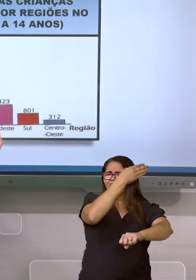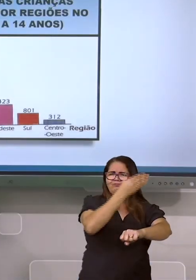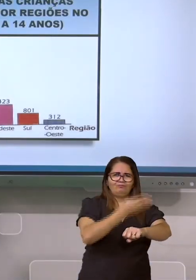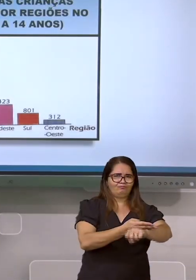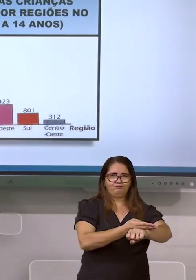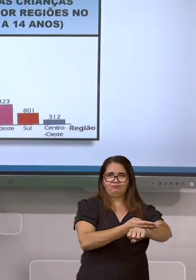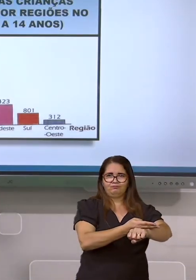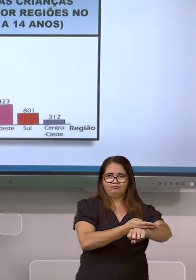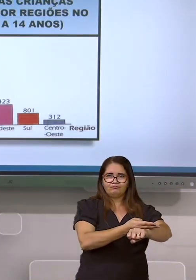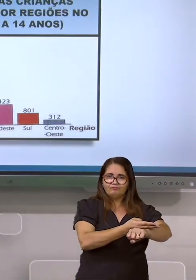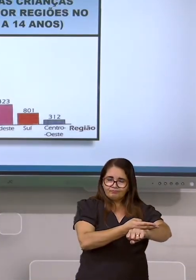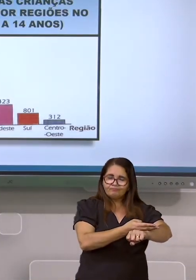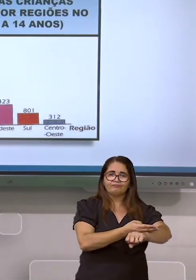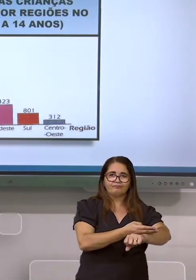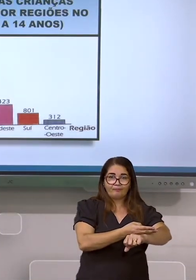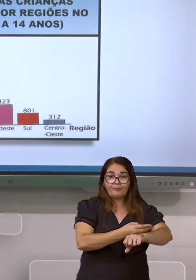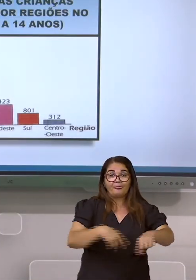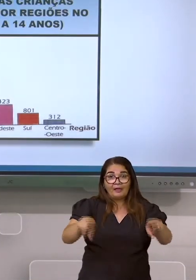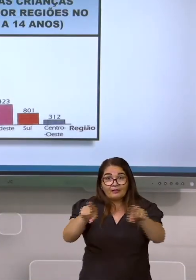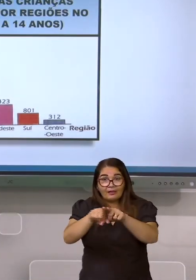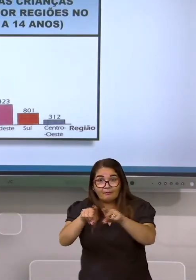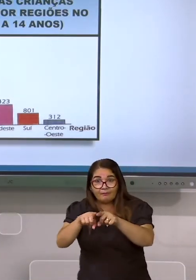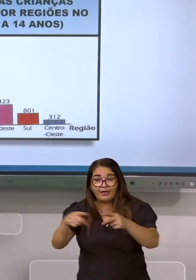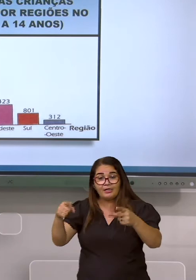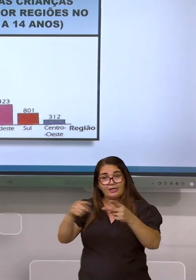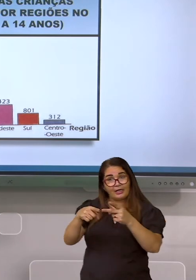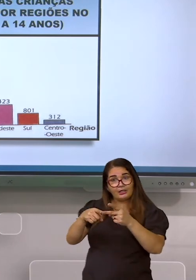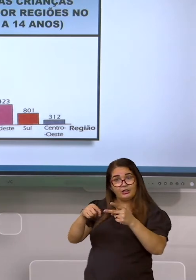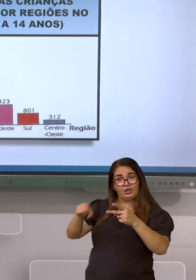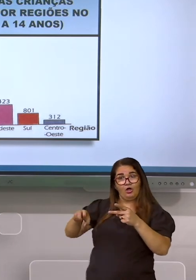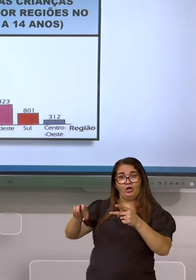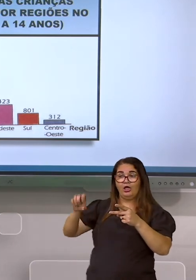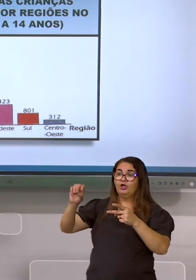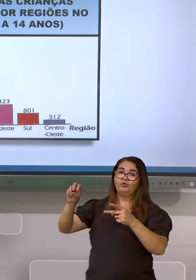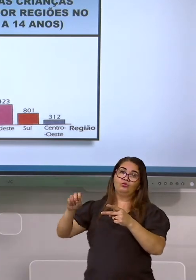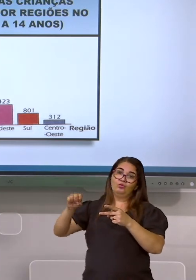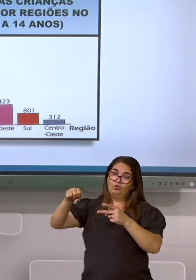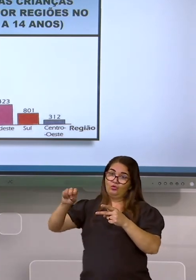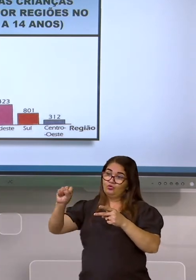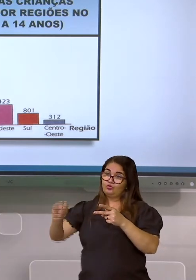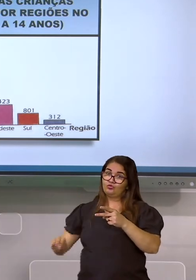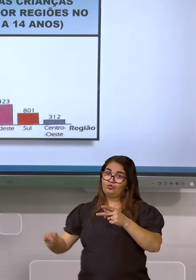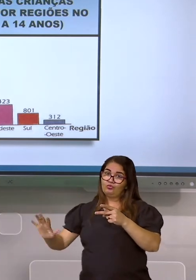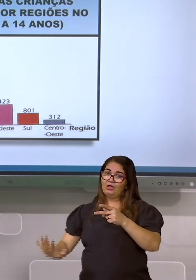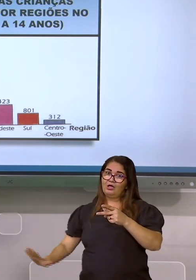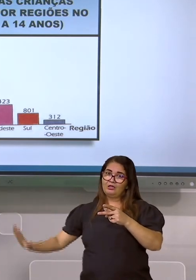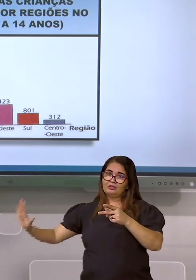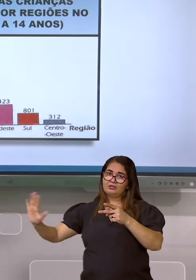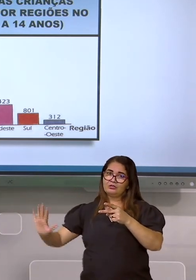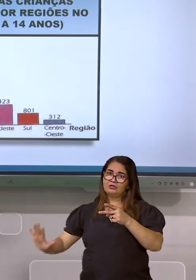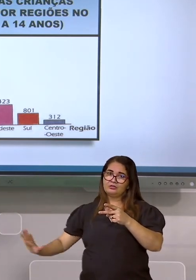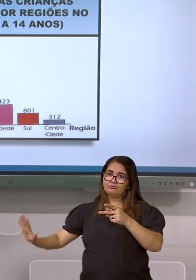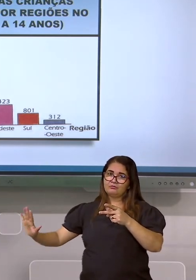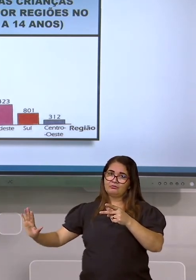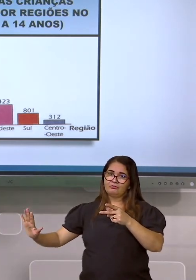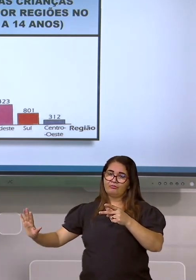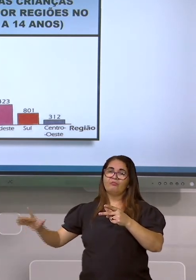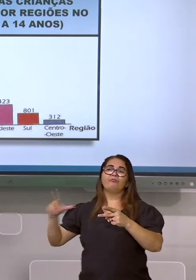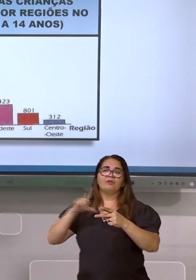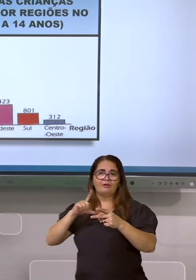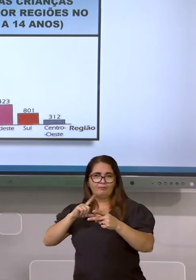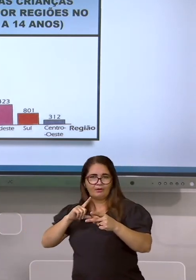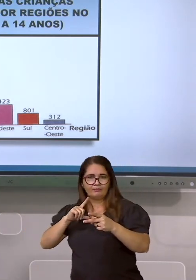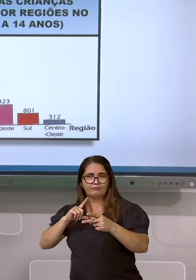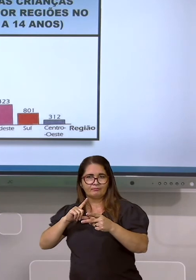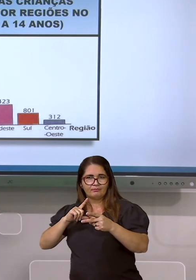grande maioria da população brasileira. Aí o percentual é alto, não justifica, porque isso é